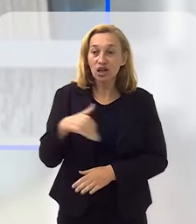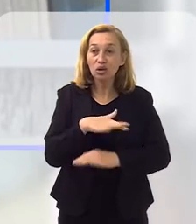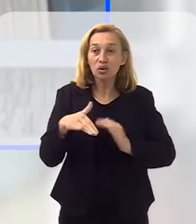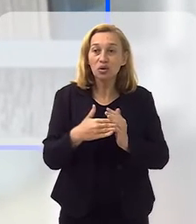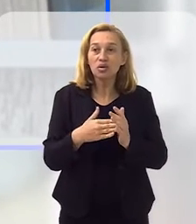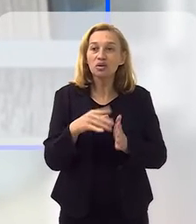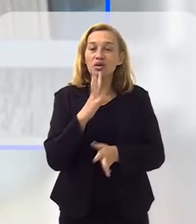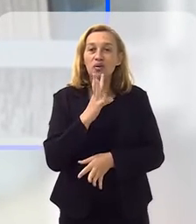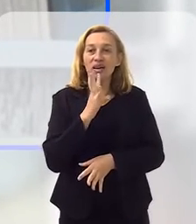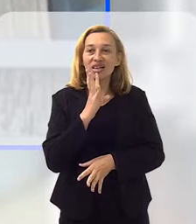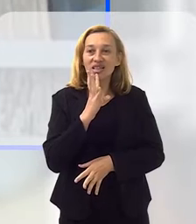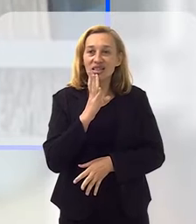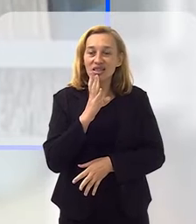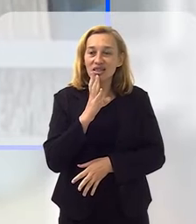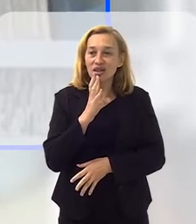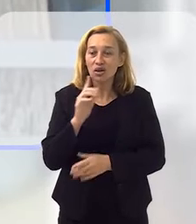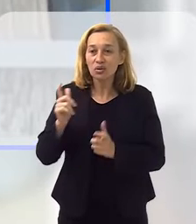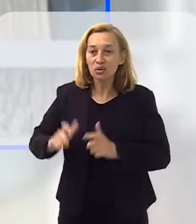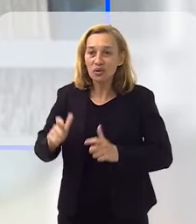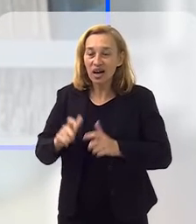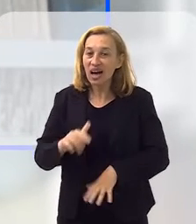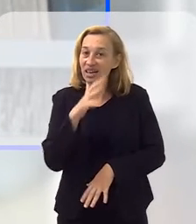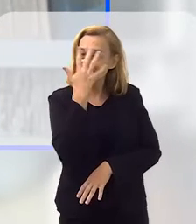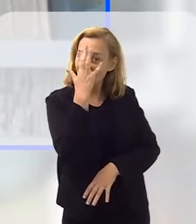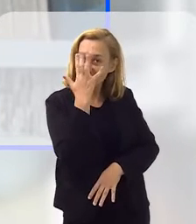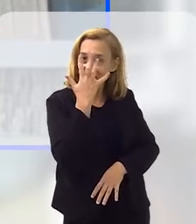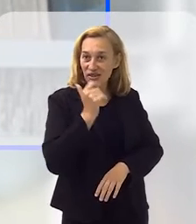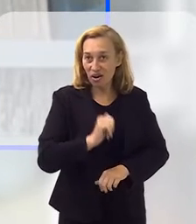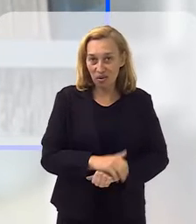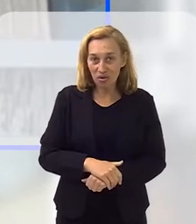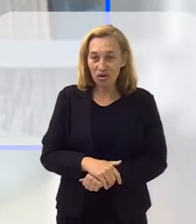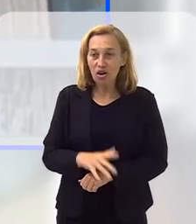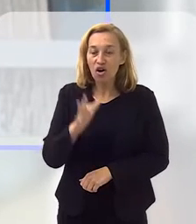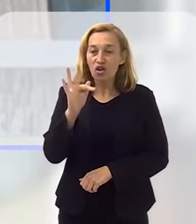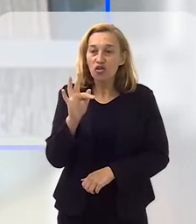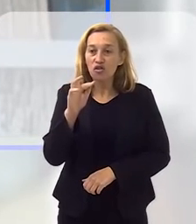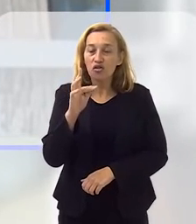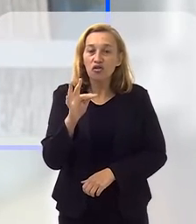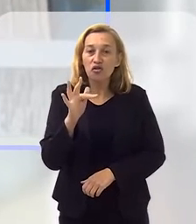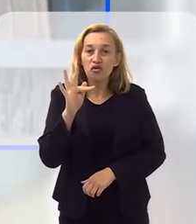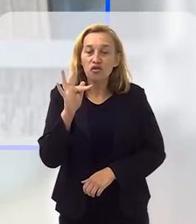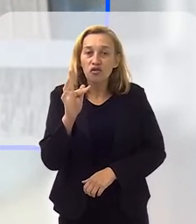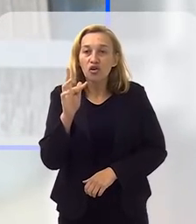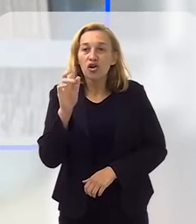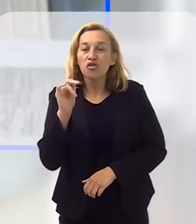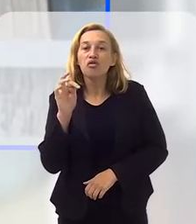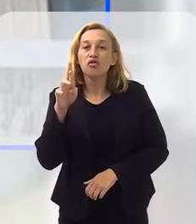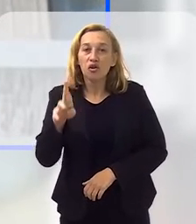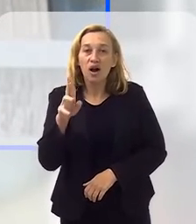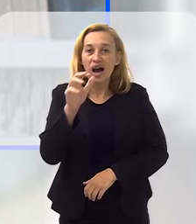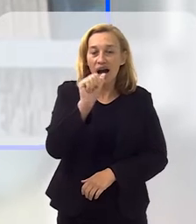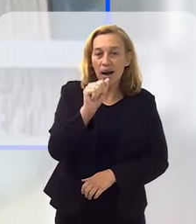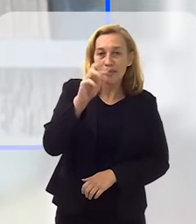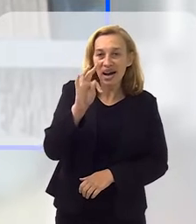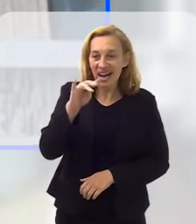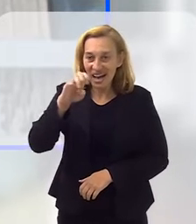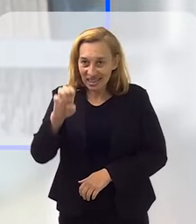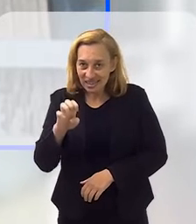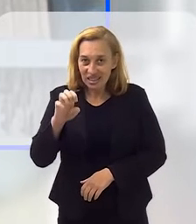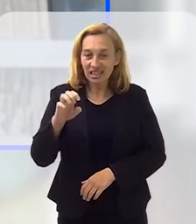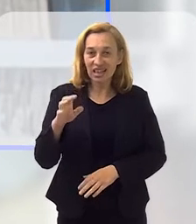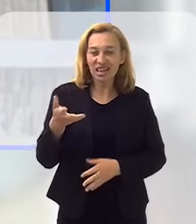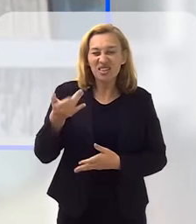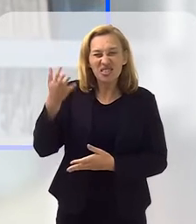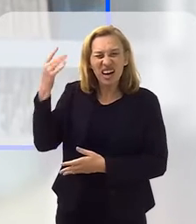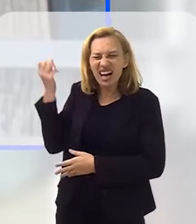pais dela se conheceram num rancho carnavalesco, no rancho Flor do Abacate, que são agremiações anteriores às escolas de samba,